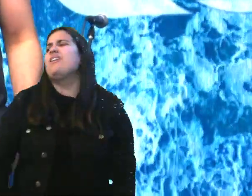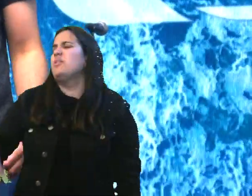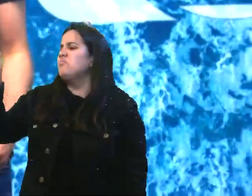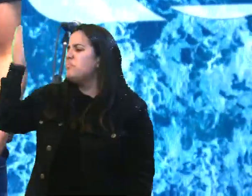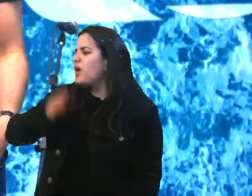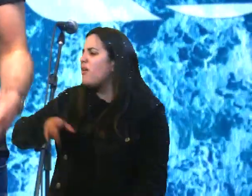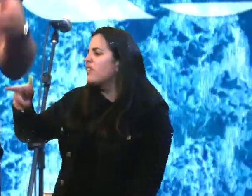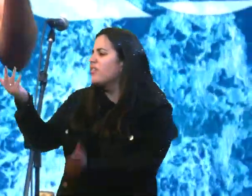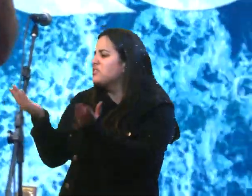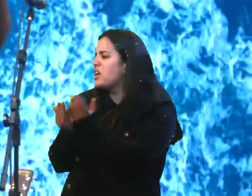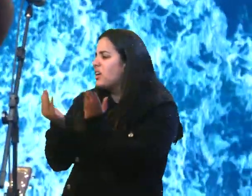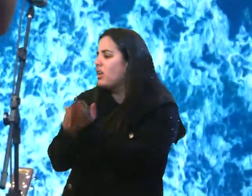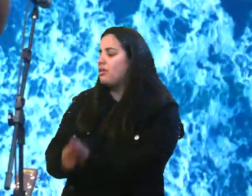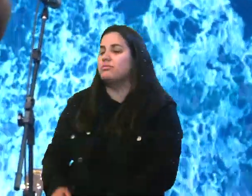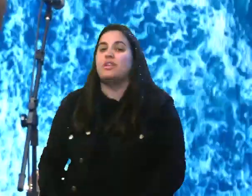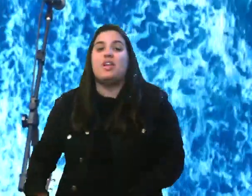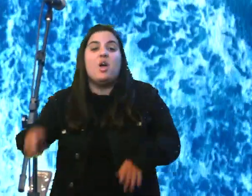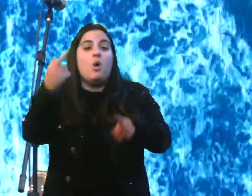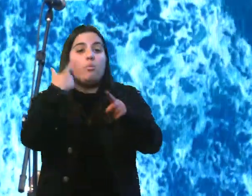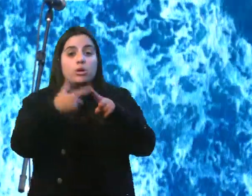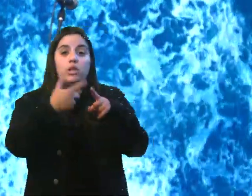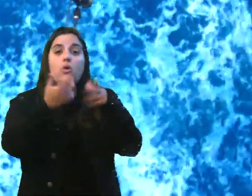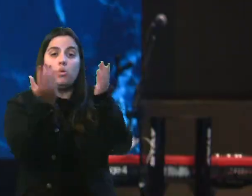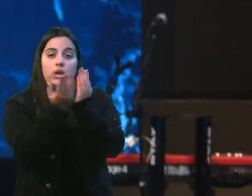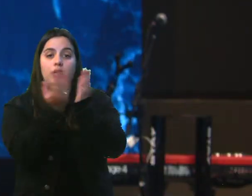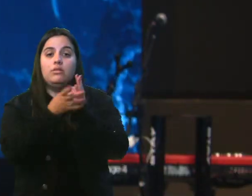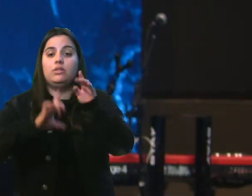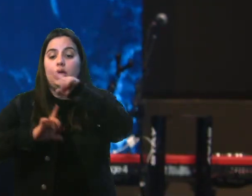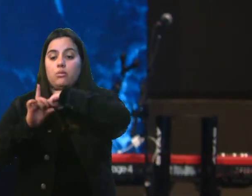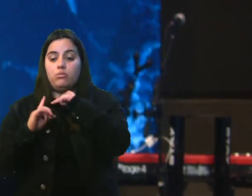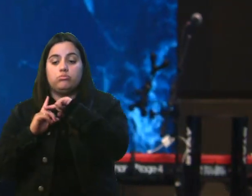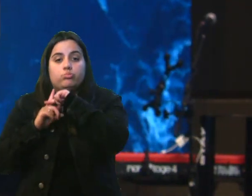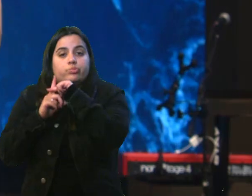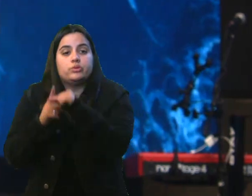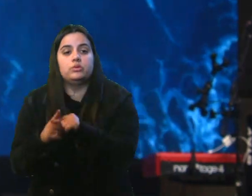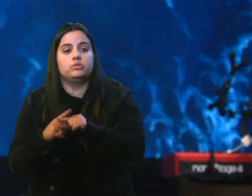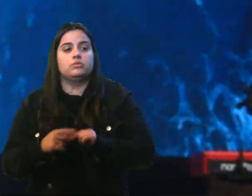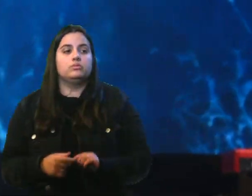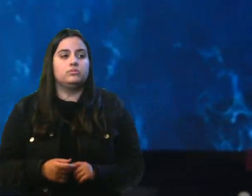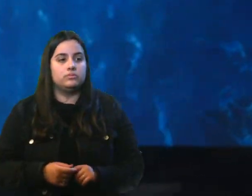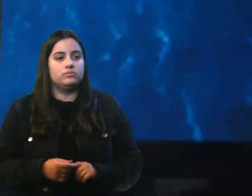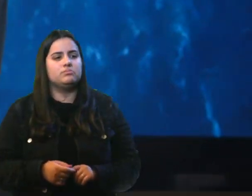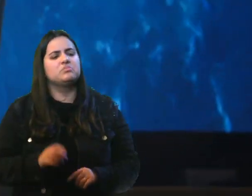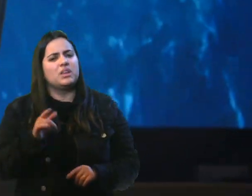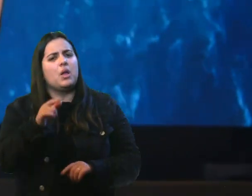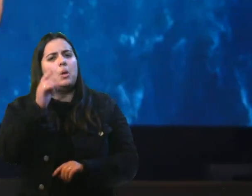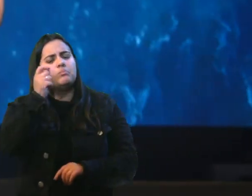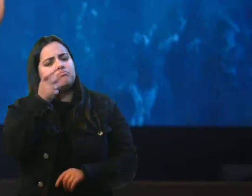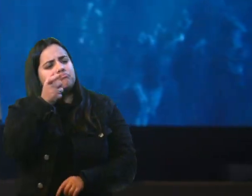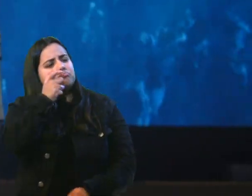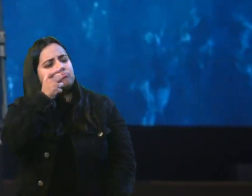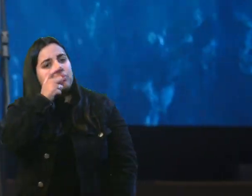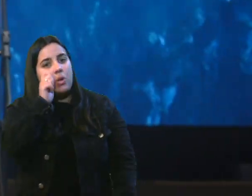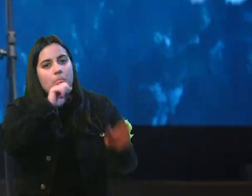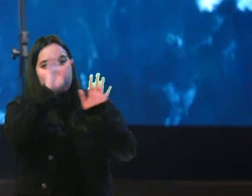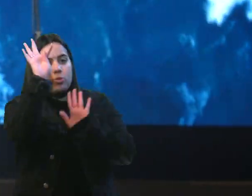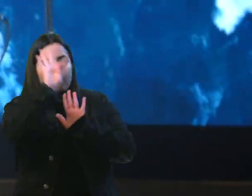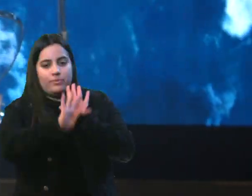prova. Porque um crente carrega a sua cruz. Interessante que ele vai falar aqui nesse texto